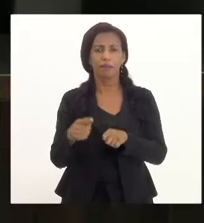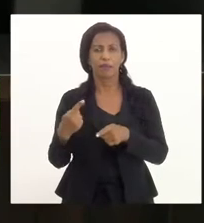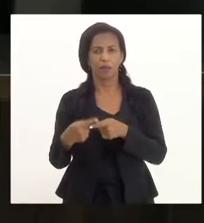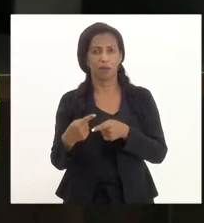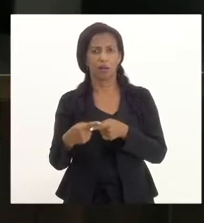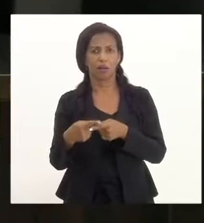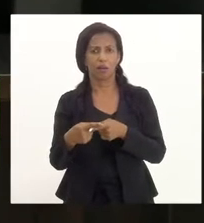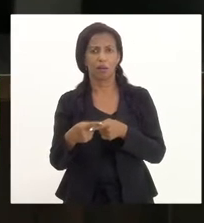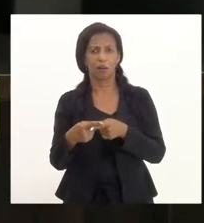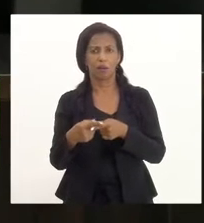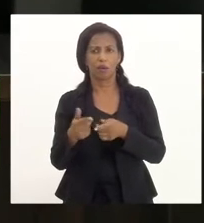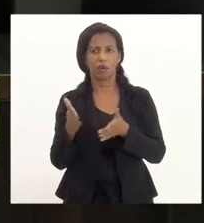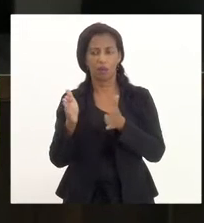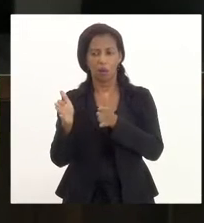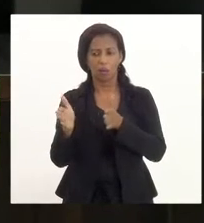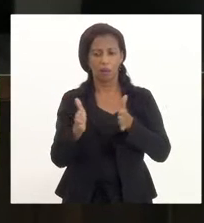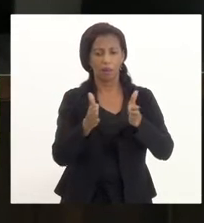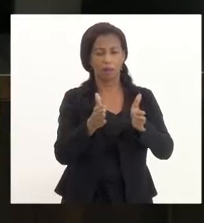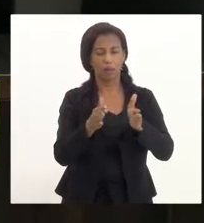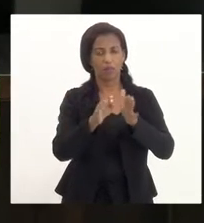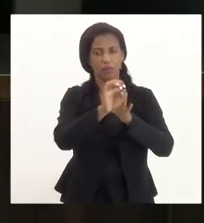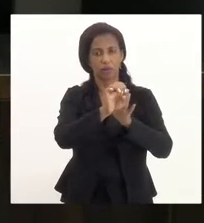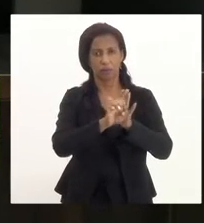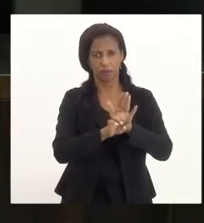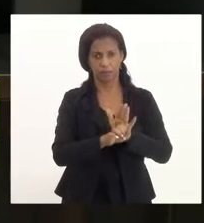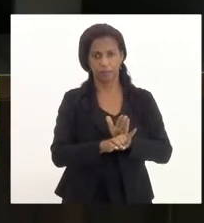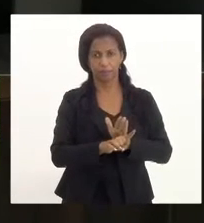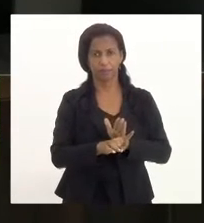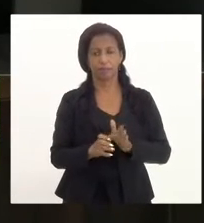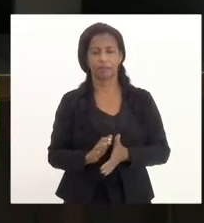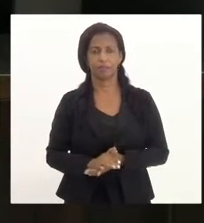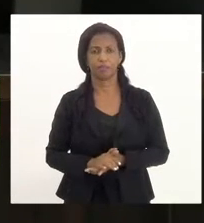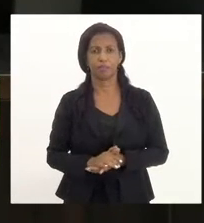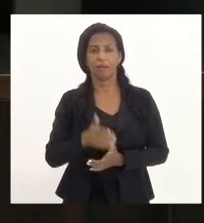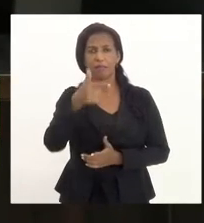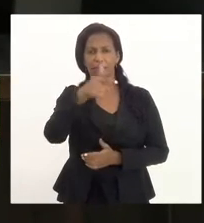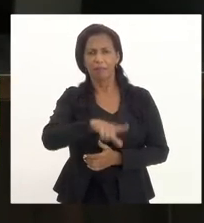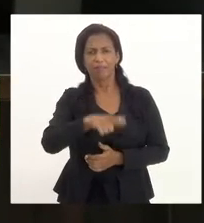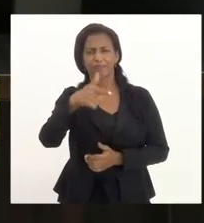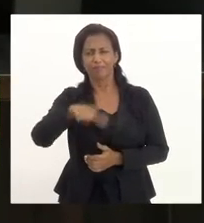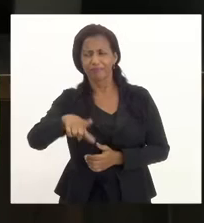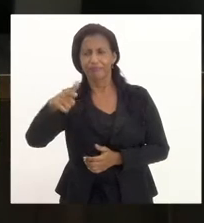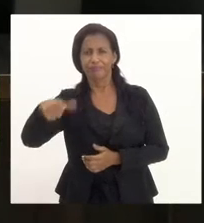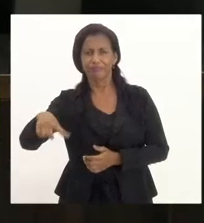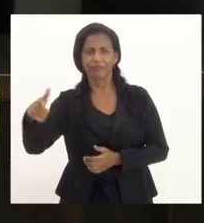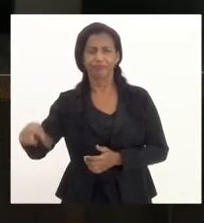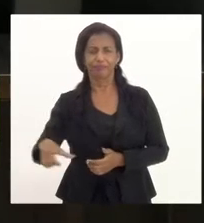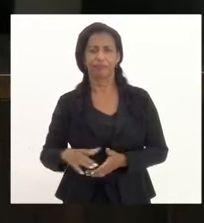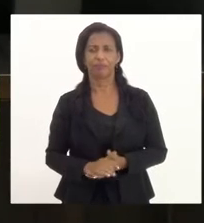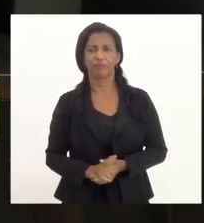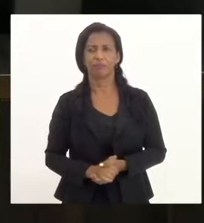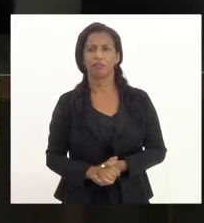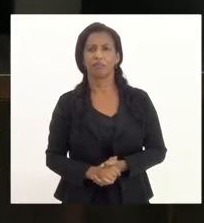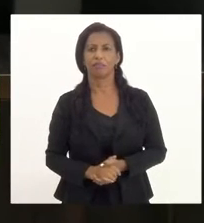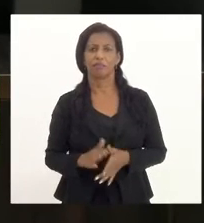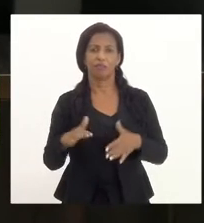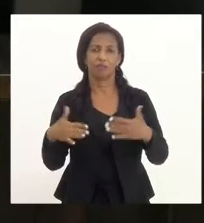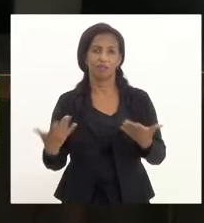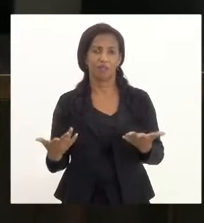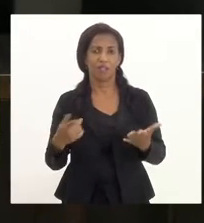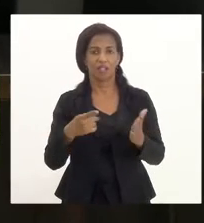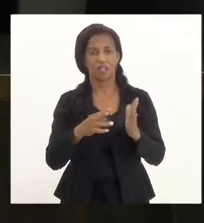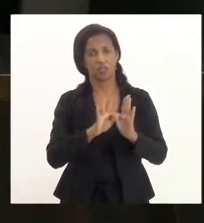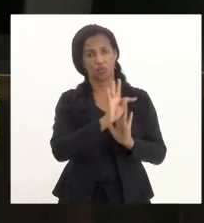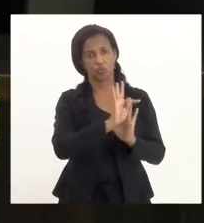grande parcela significativa dessas emendas se repetem que a seja